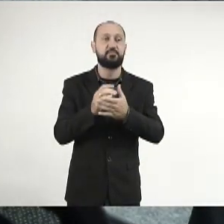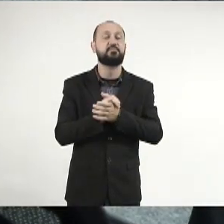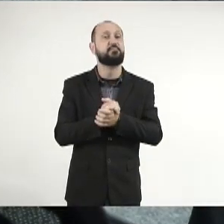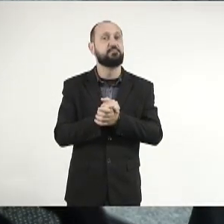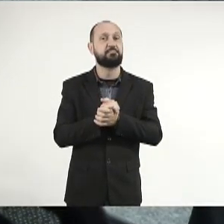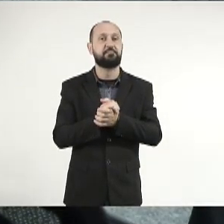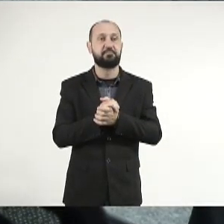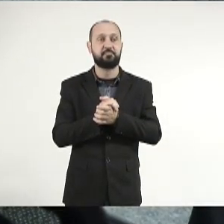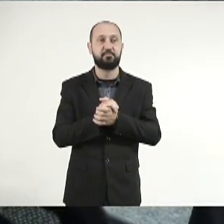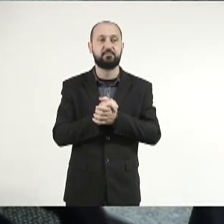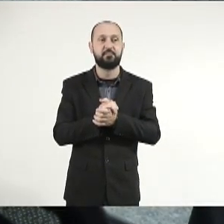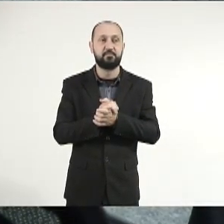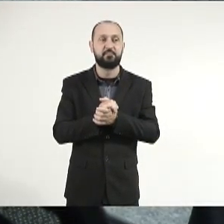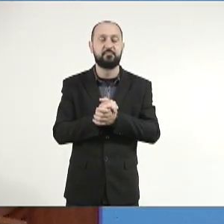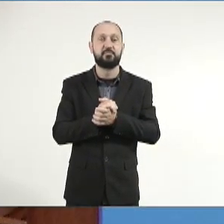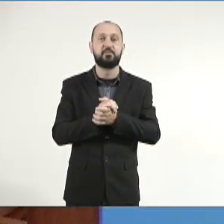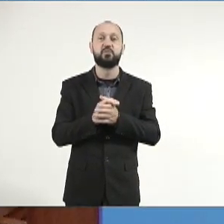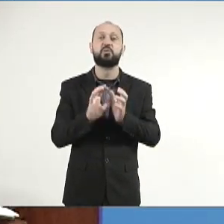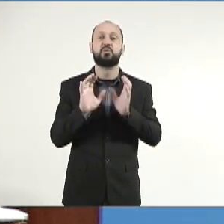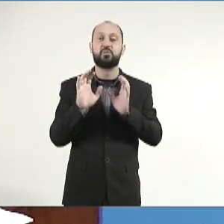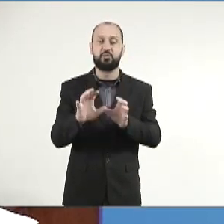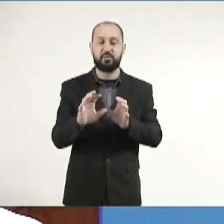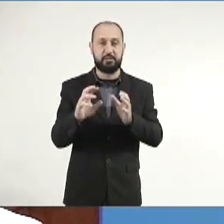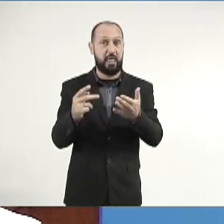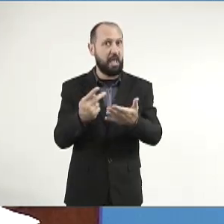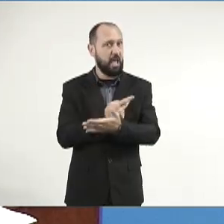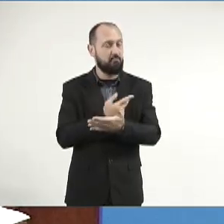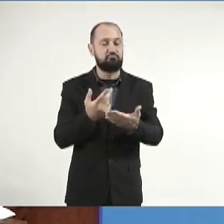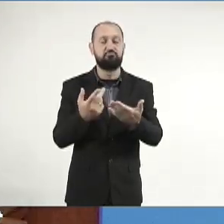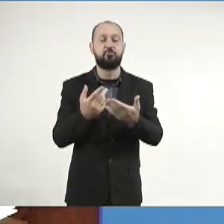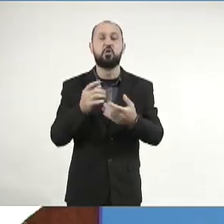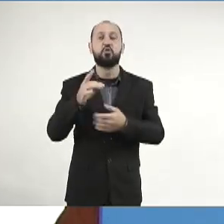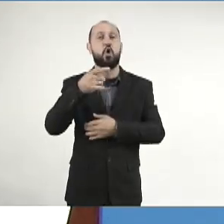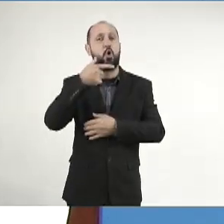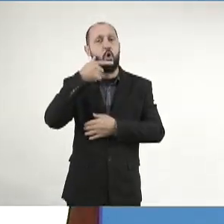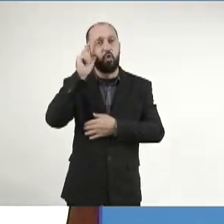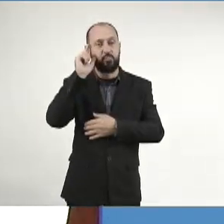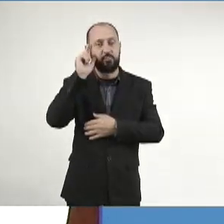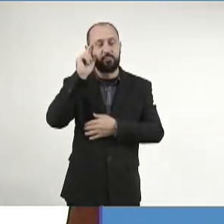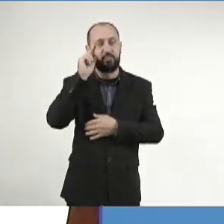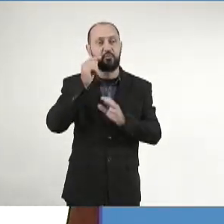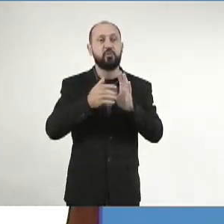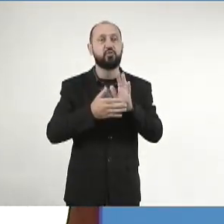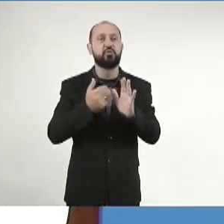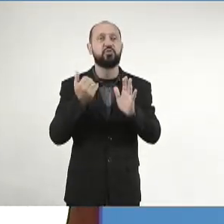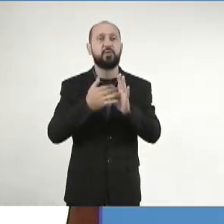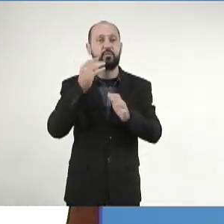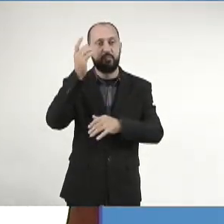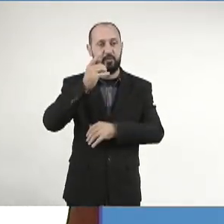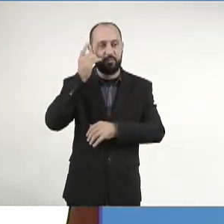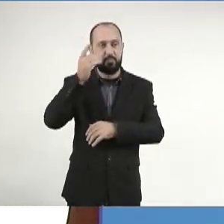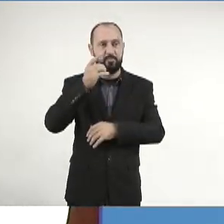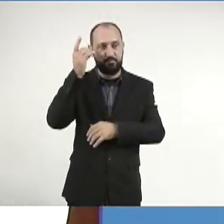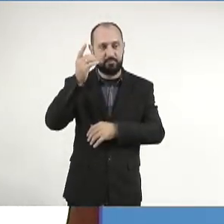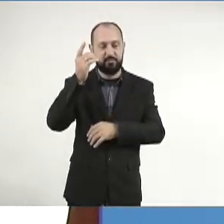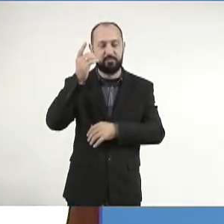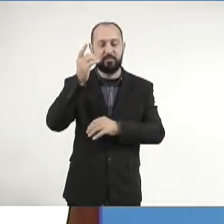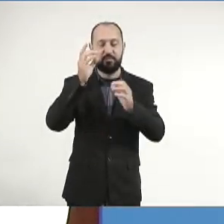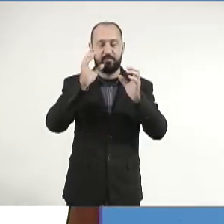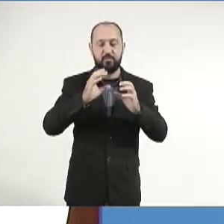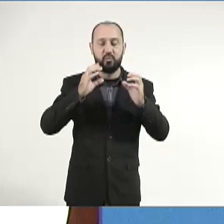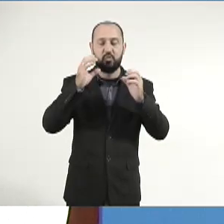clandestina, de forma absolutamente irregular. Só ontem foram retirados, deputado Caravina,